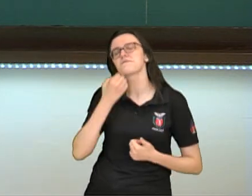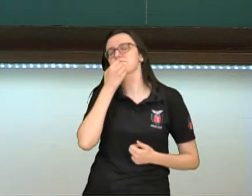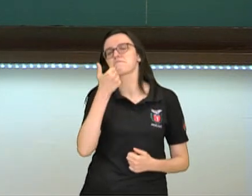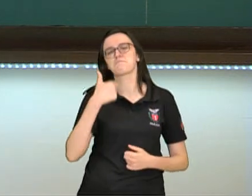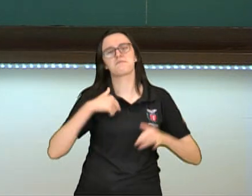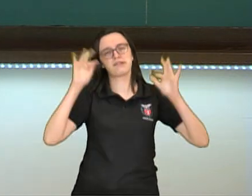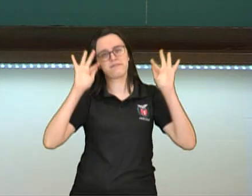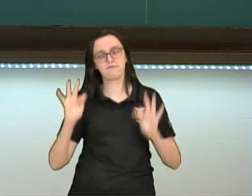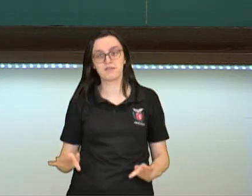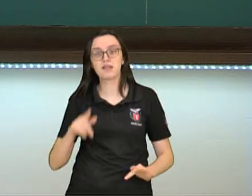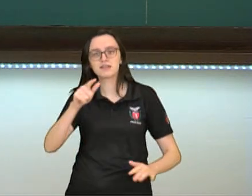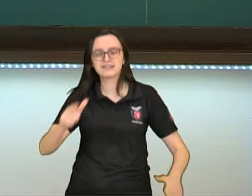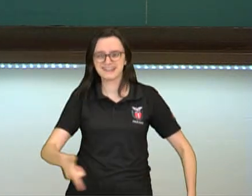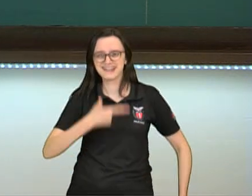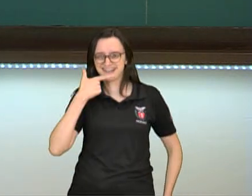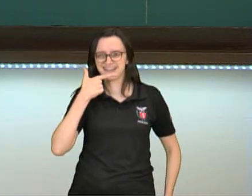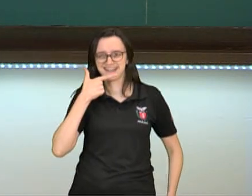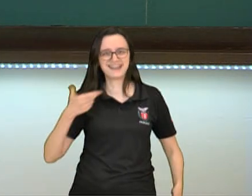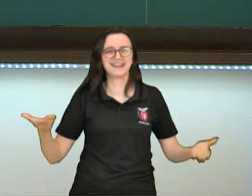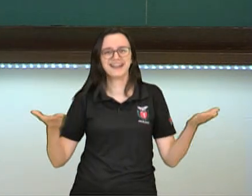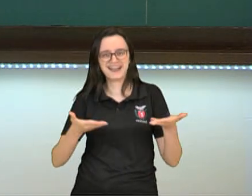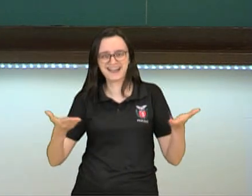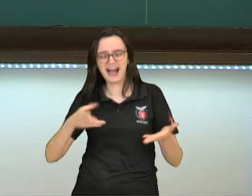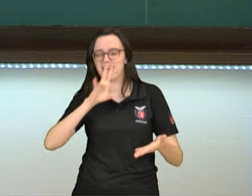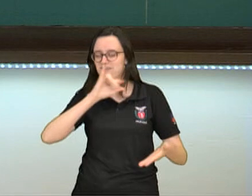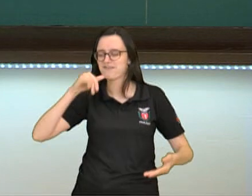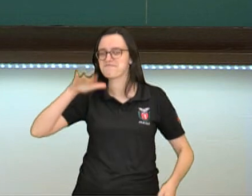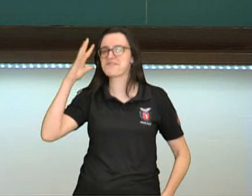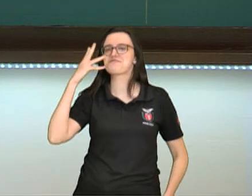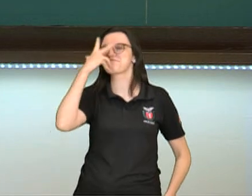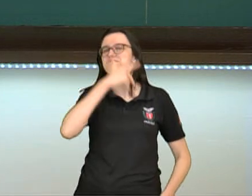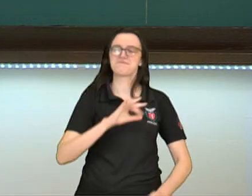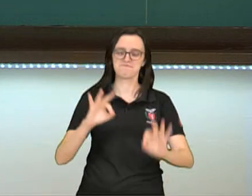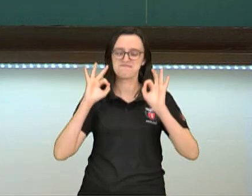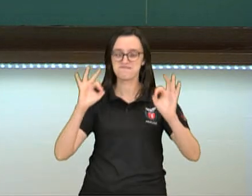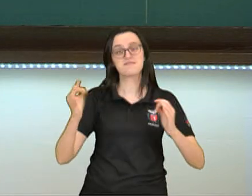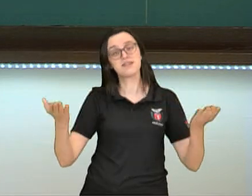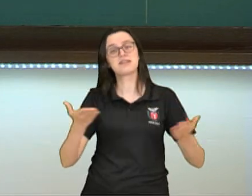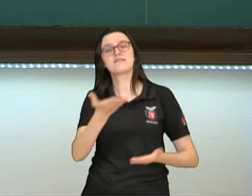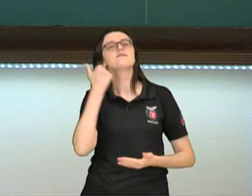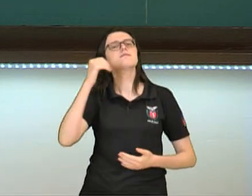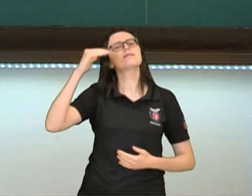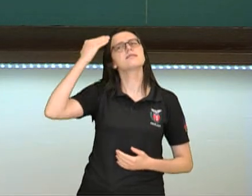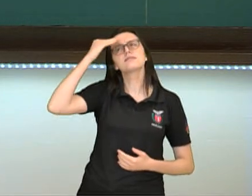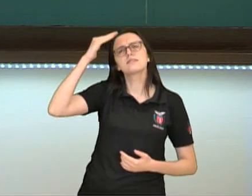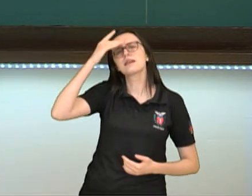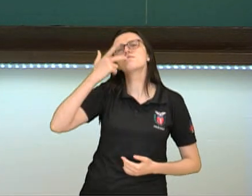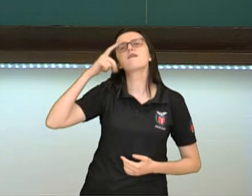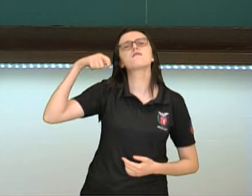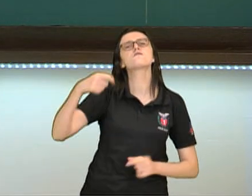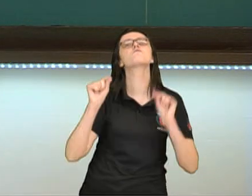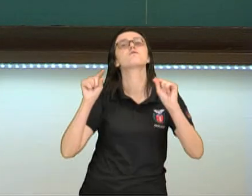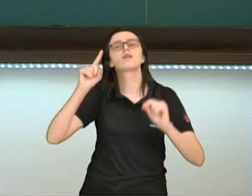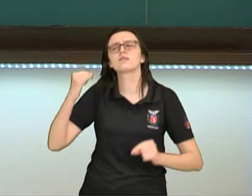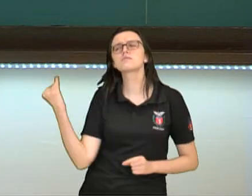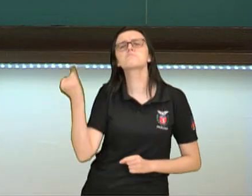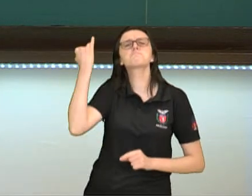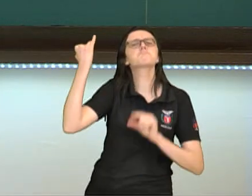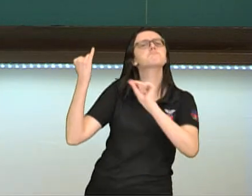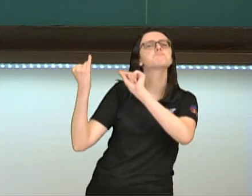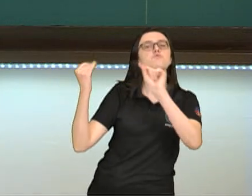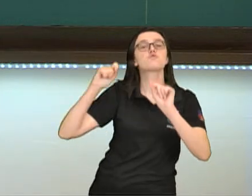fico feliz. Coloca um sorriso nesse rosto aí, que vai ficar mais lindo ainda. E vamos entender e falar hoje sobre a importância